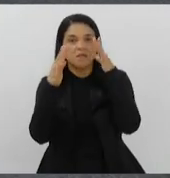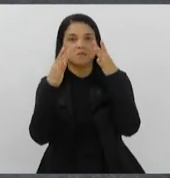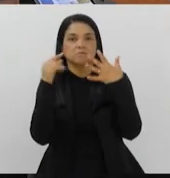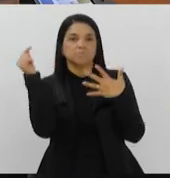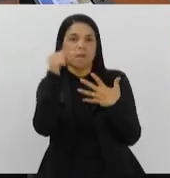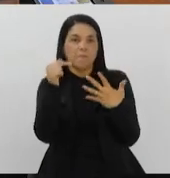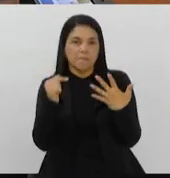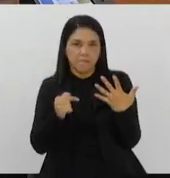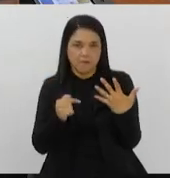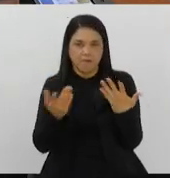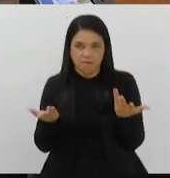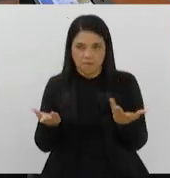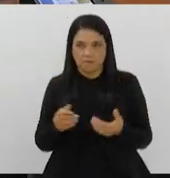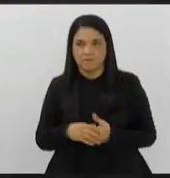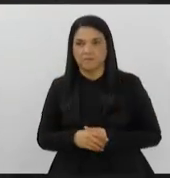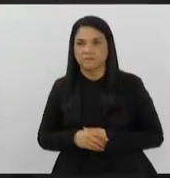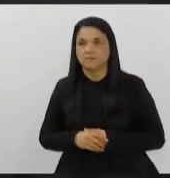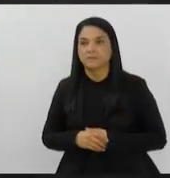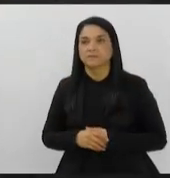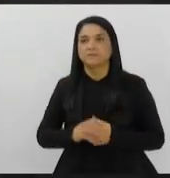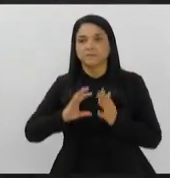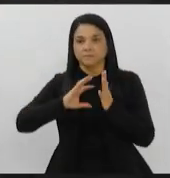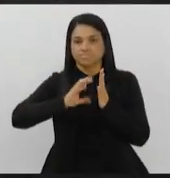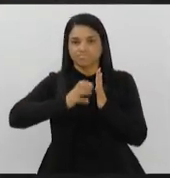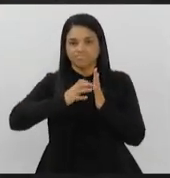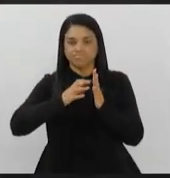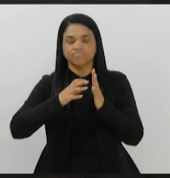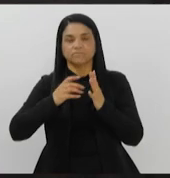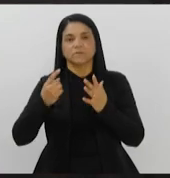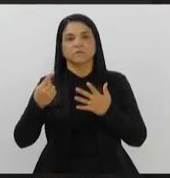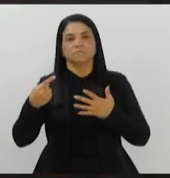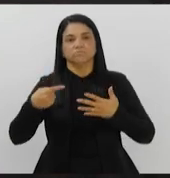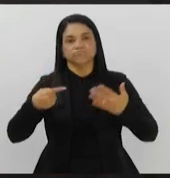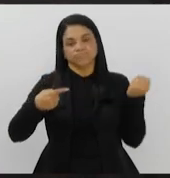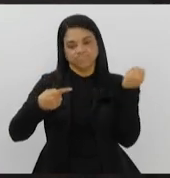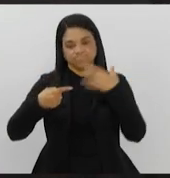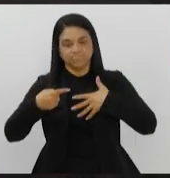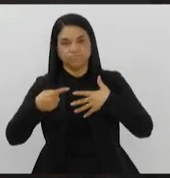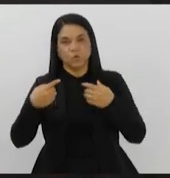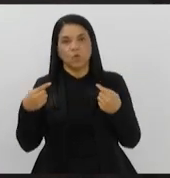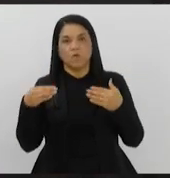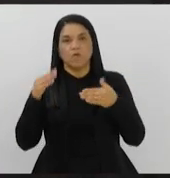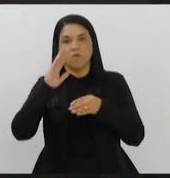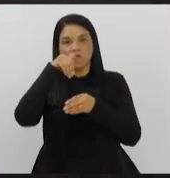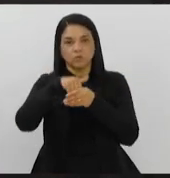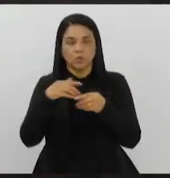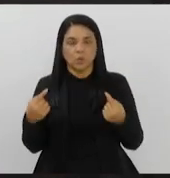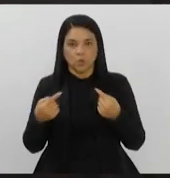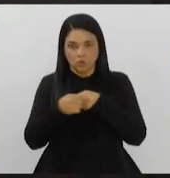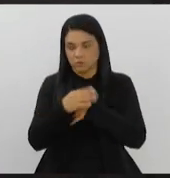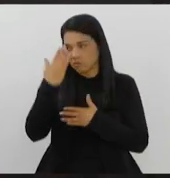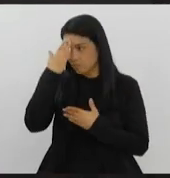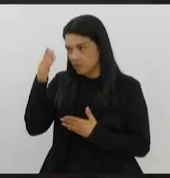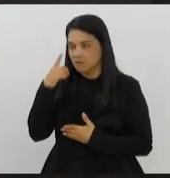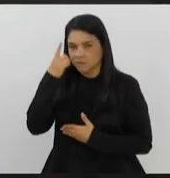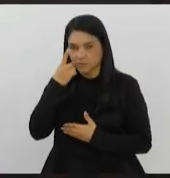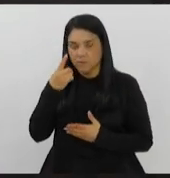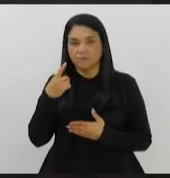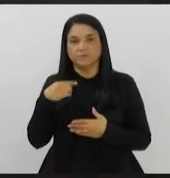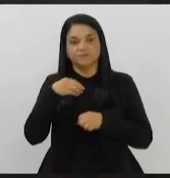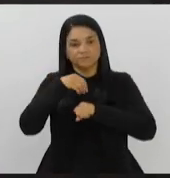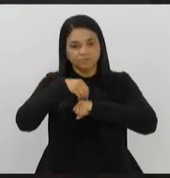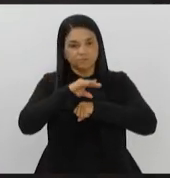PSOL votou contra. Bancada do PSOL votou contra, só para consignar. Obrigado, deputado Flávio Serafini. Anuncio